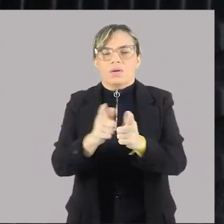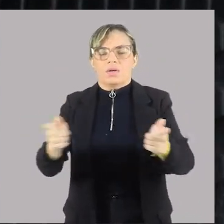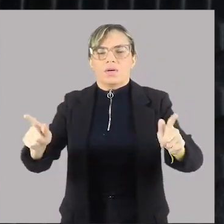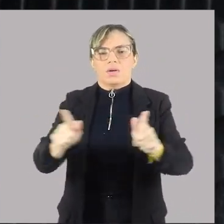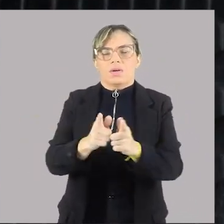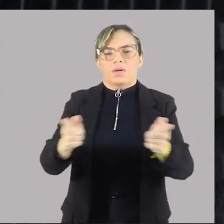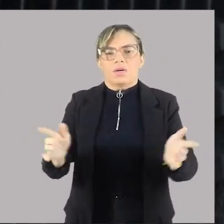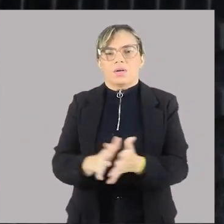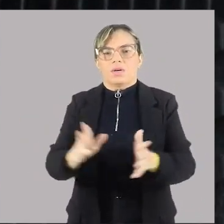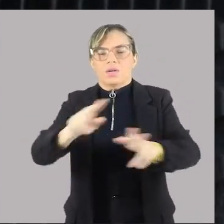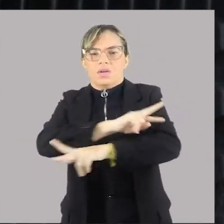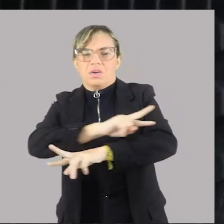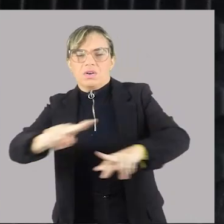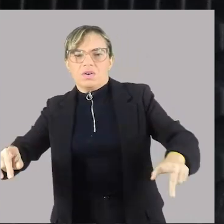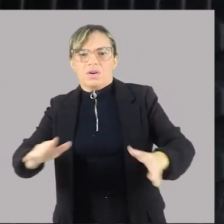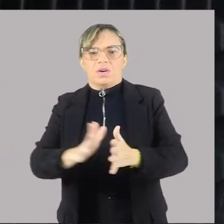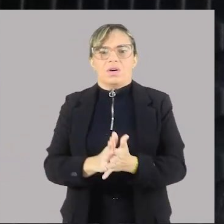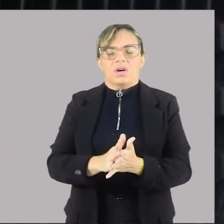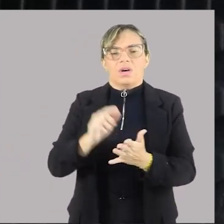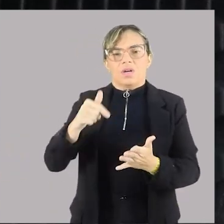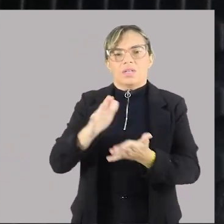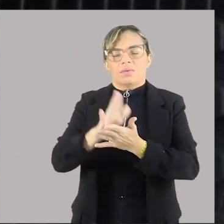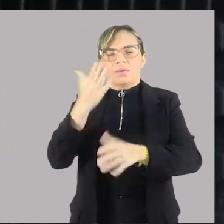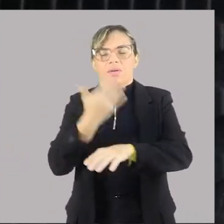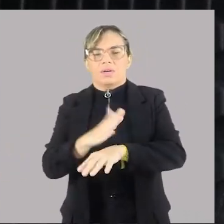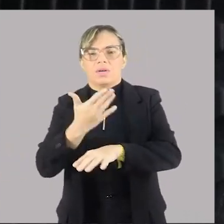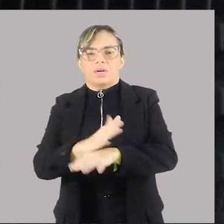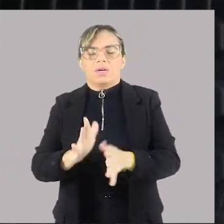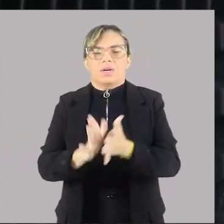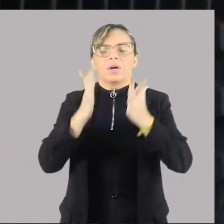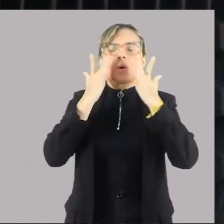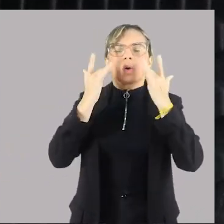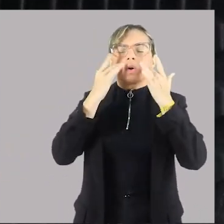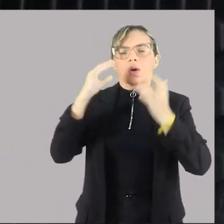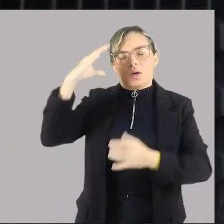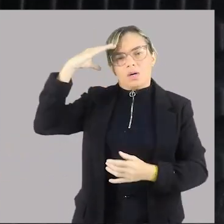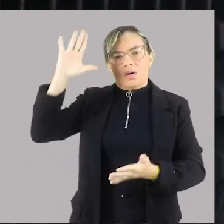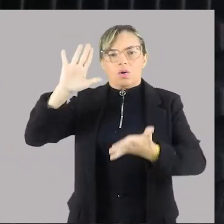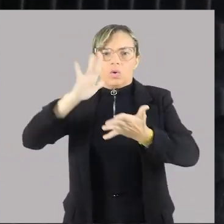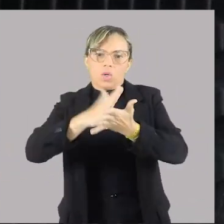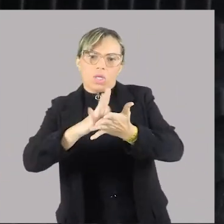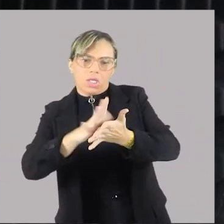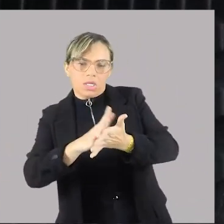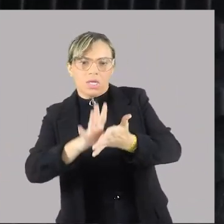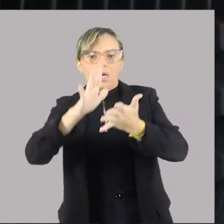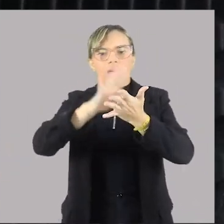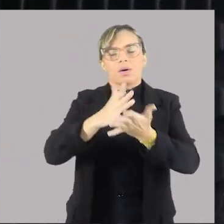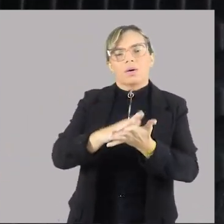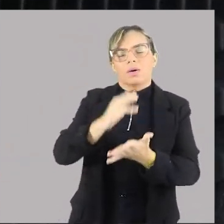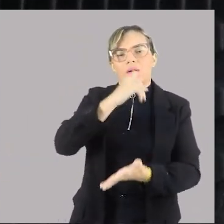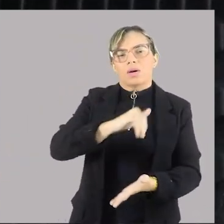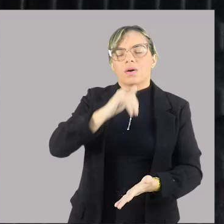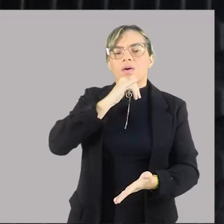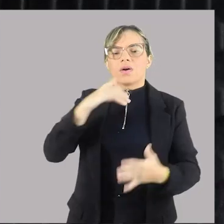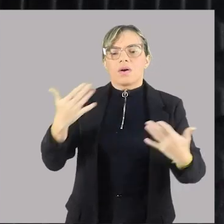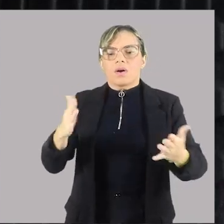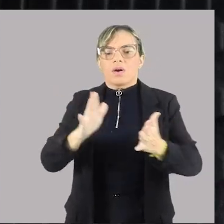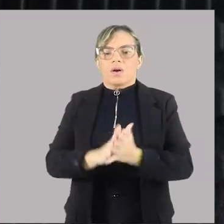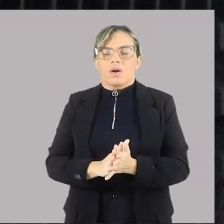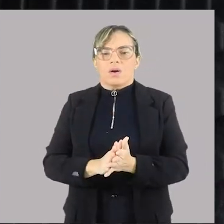outras atividades artísticas e culturais. A música foi uma delas, o samba, por exemplo. O governo